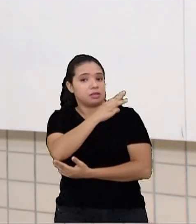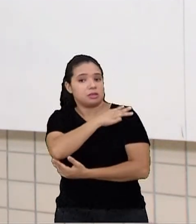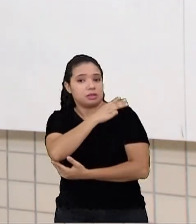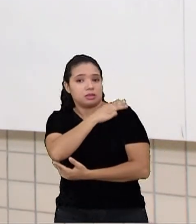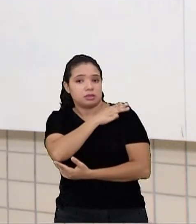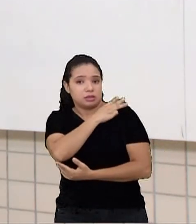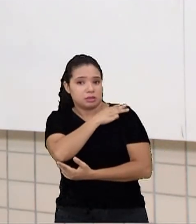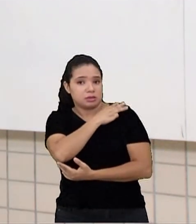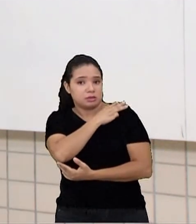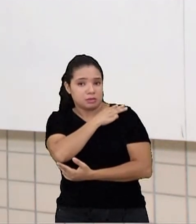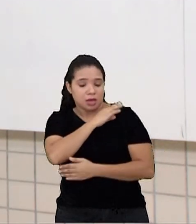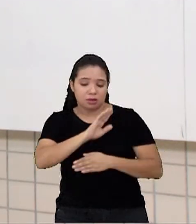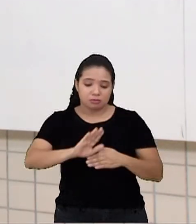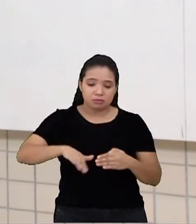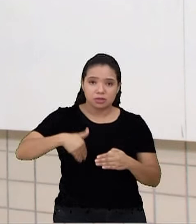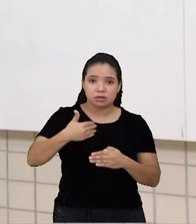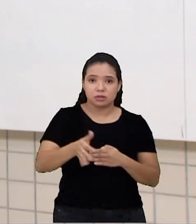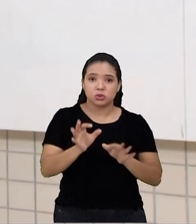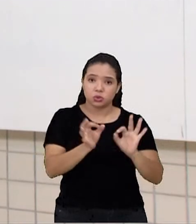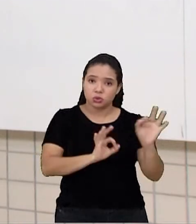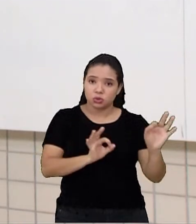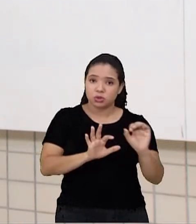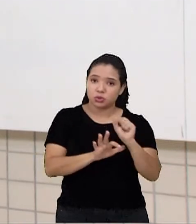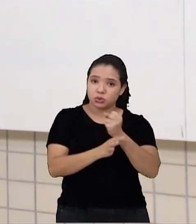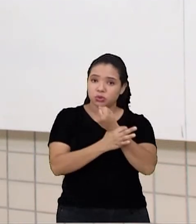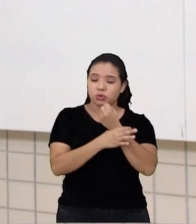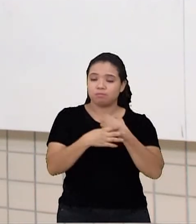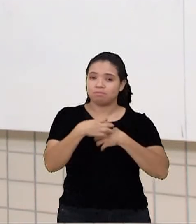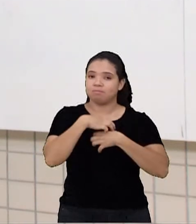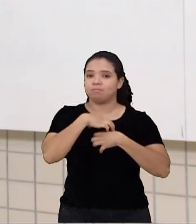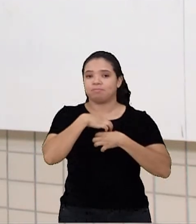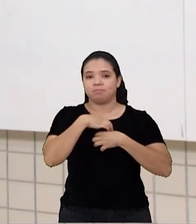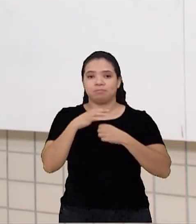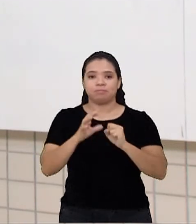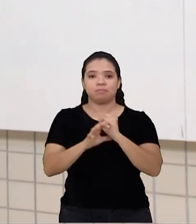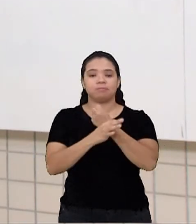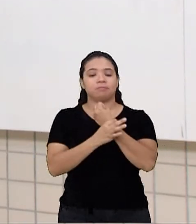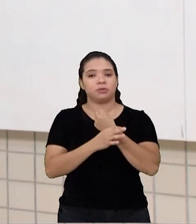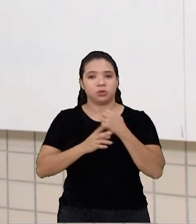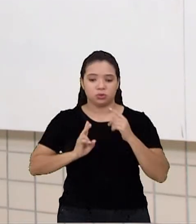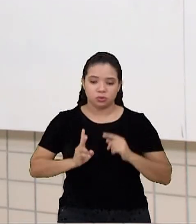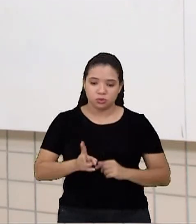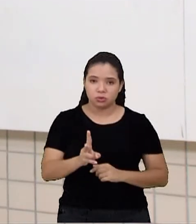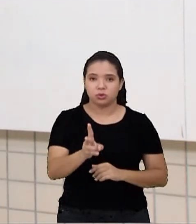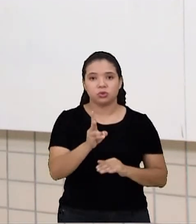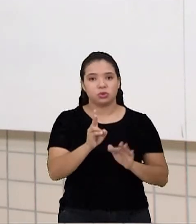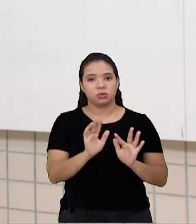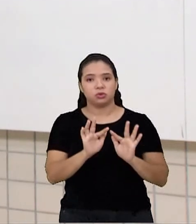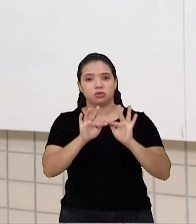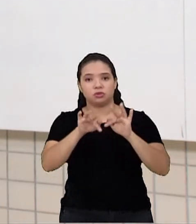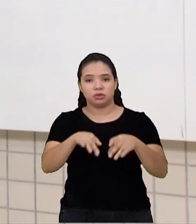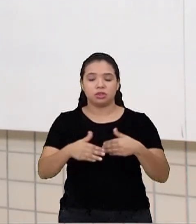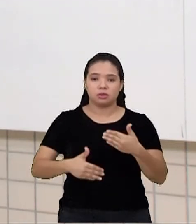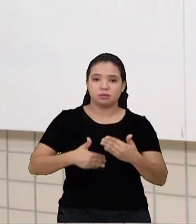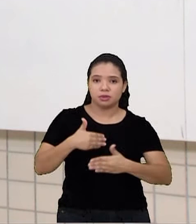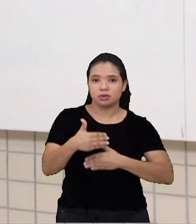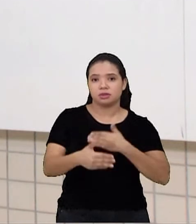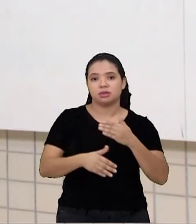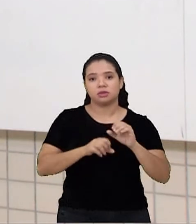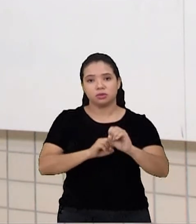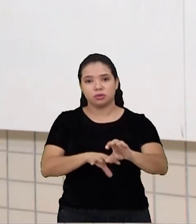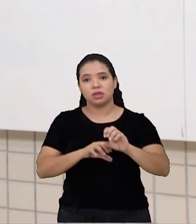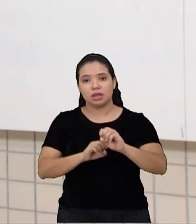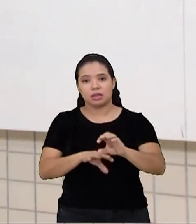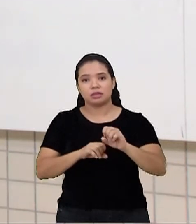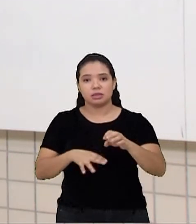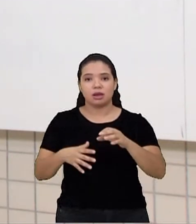seguros e para que vocês consigam dar continuidade e finalizar esse processo da educação